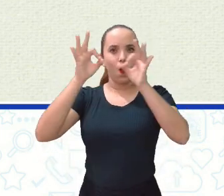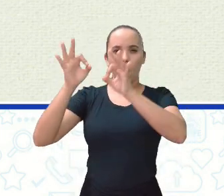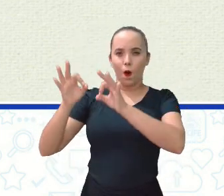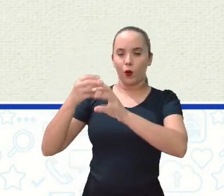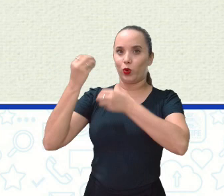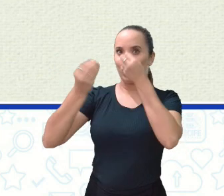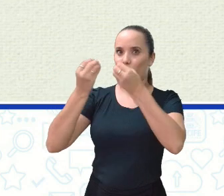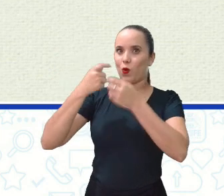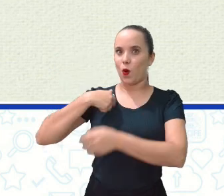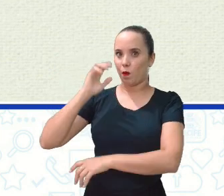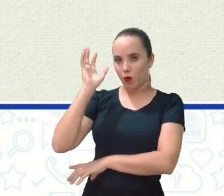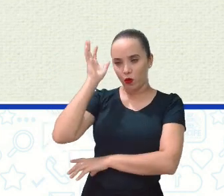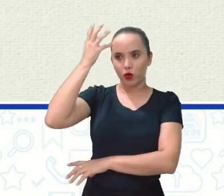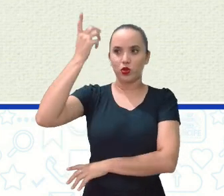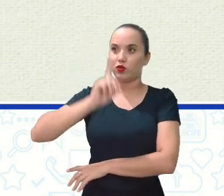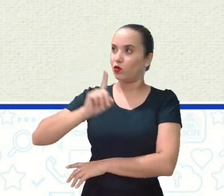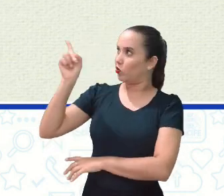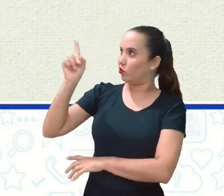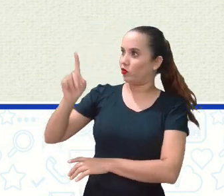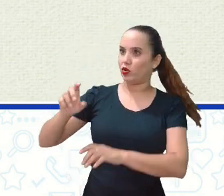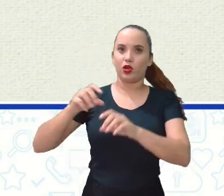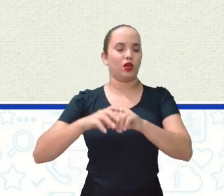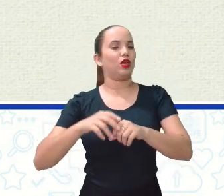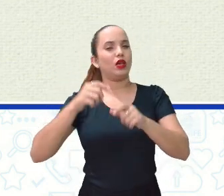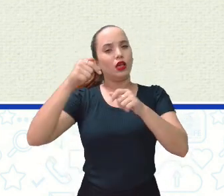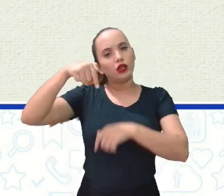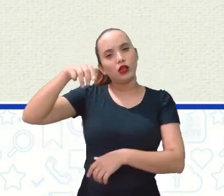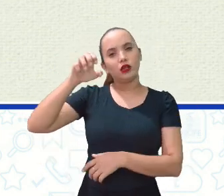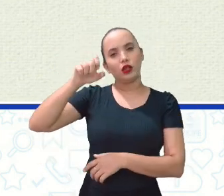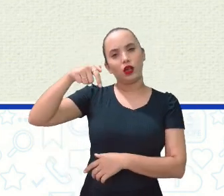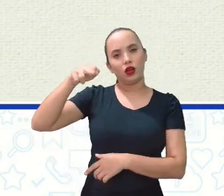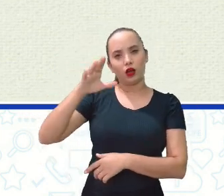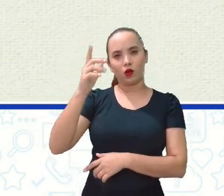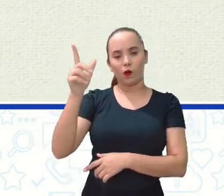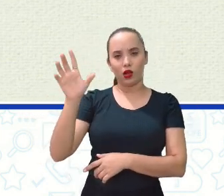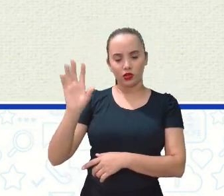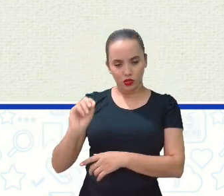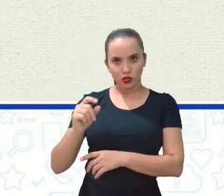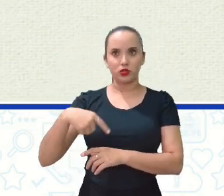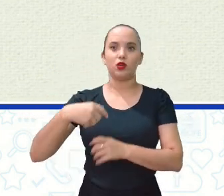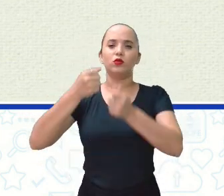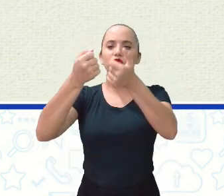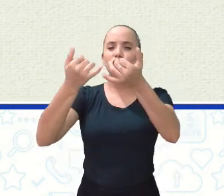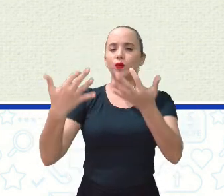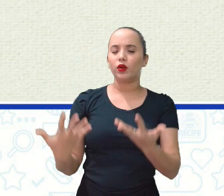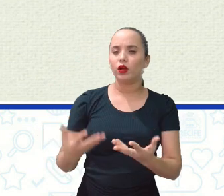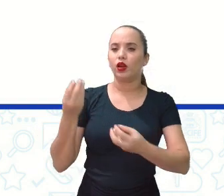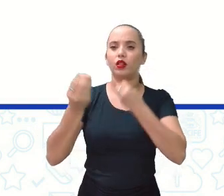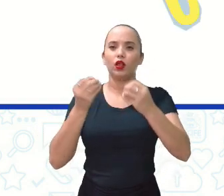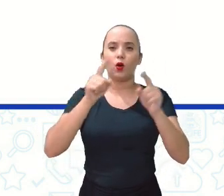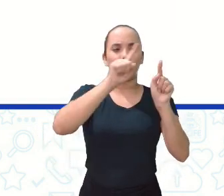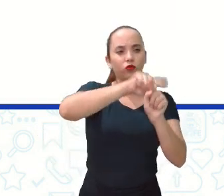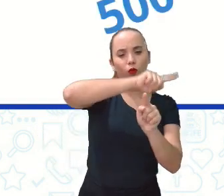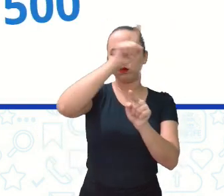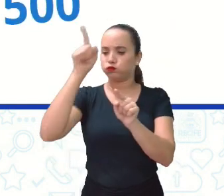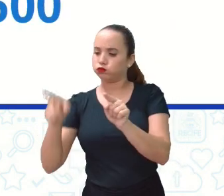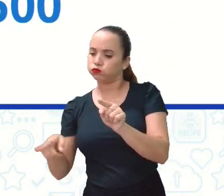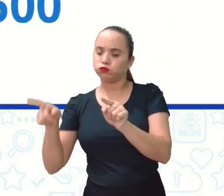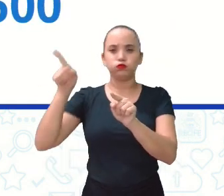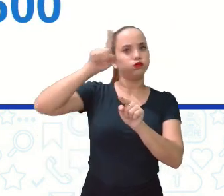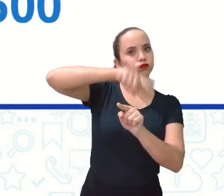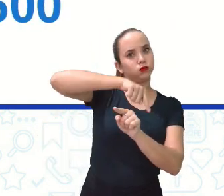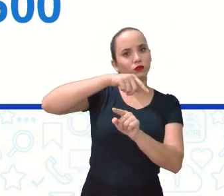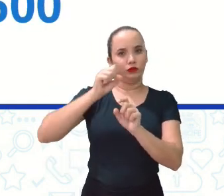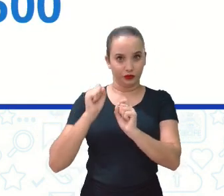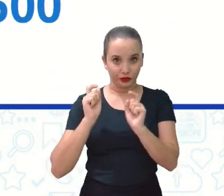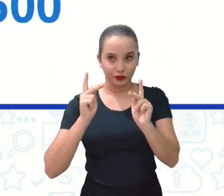resolvi essa equação aí, explicando a passagem dos valores de um lado da equação para o outro lado da equação,